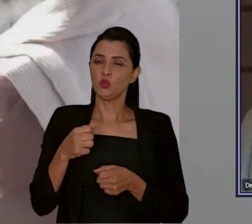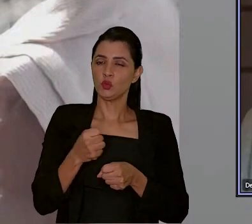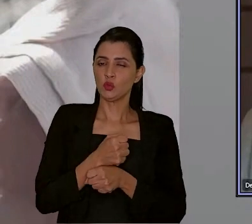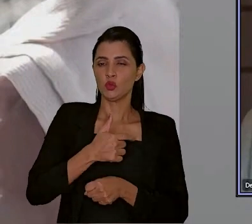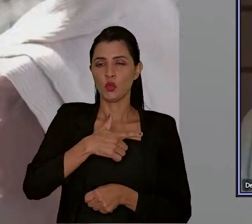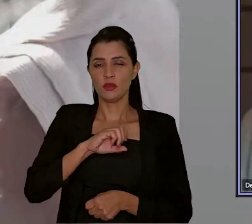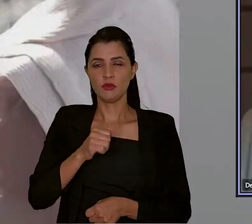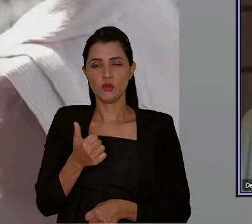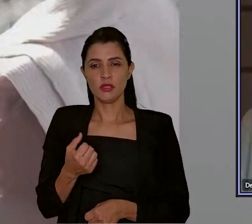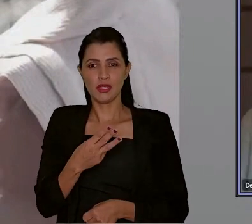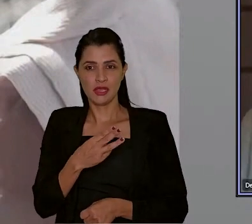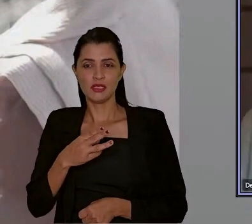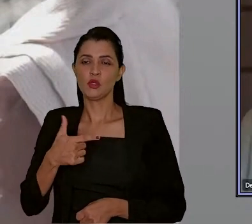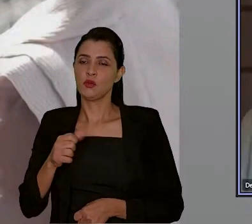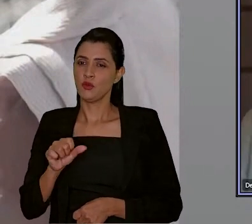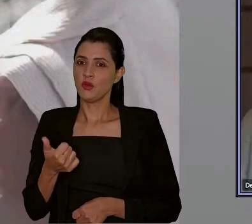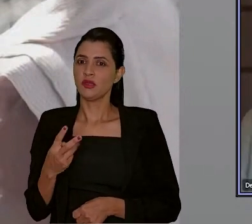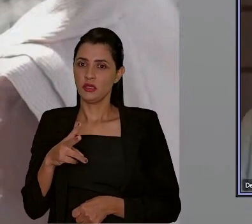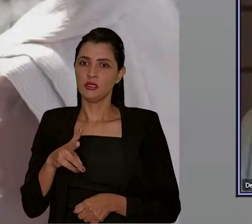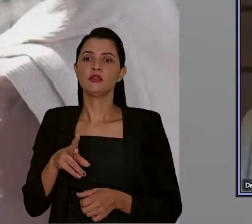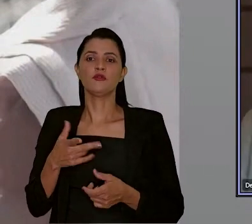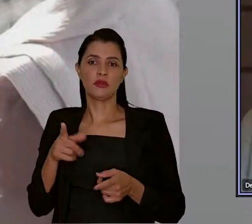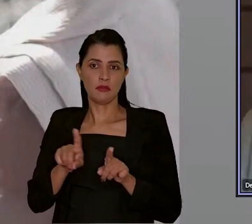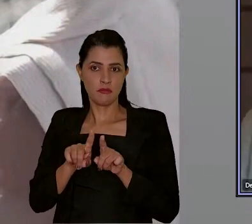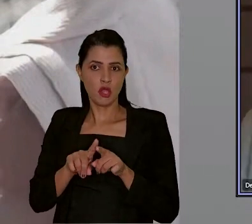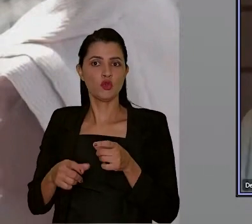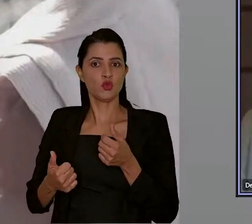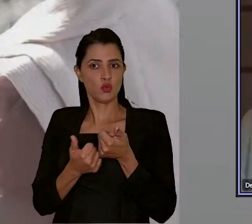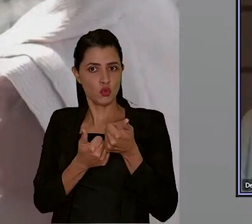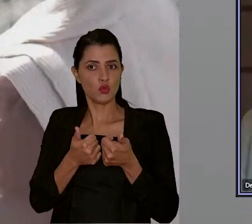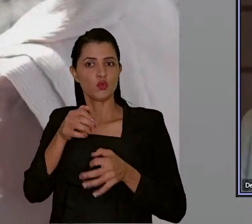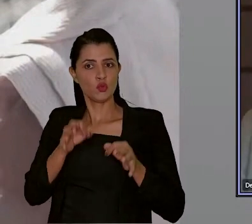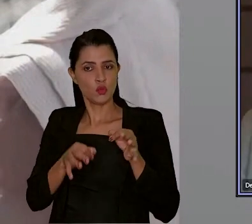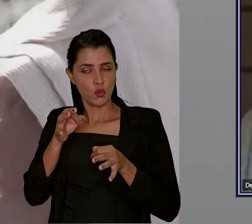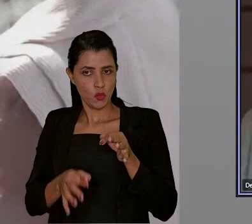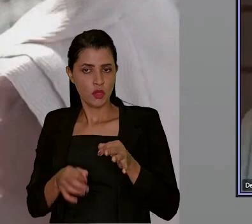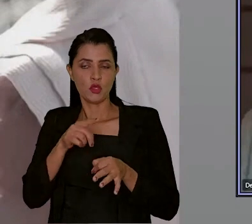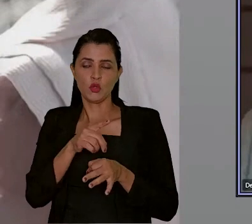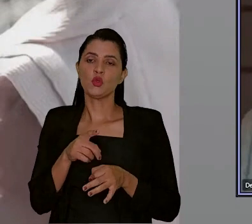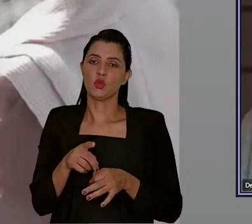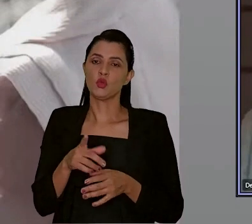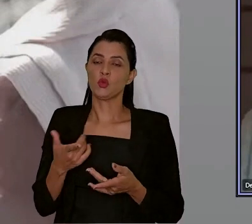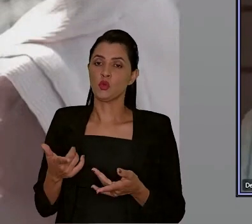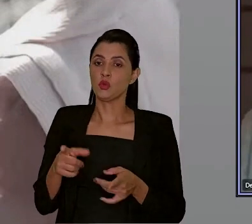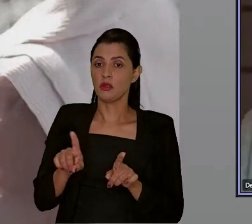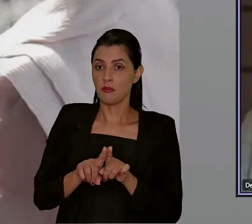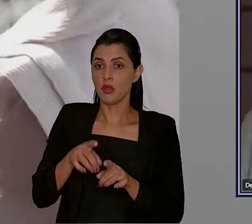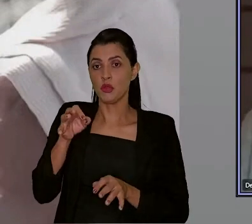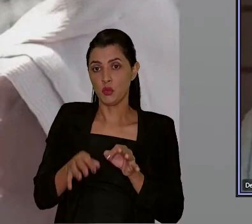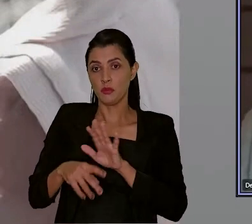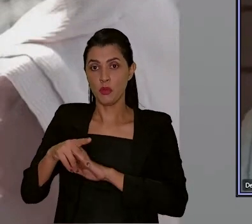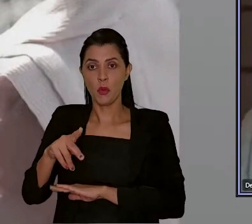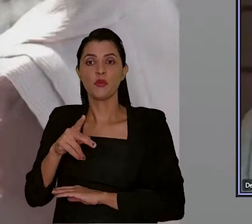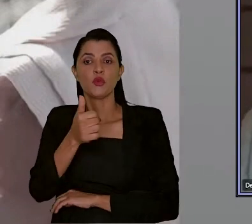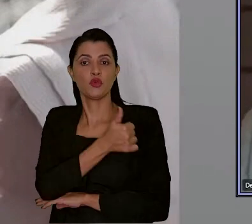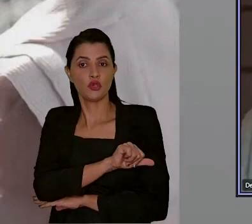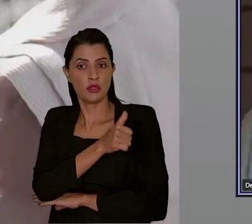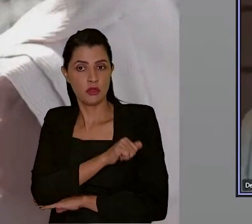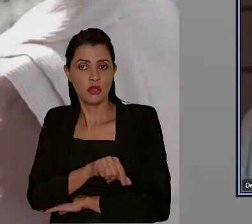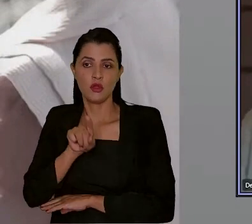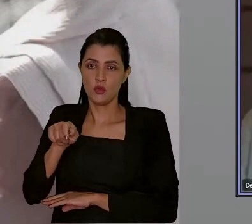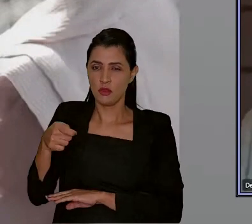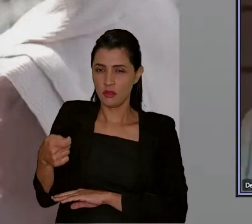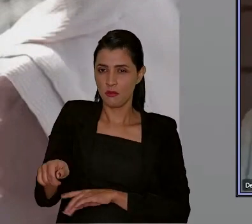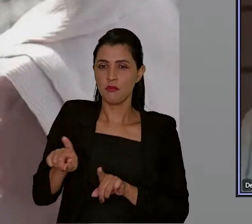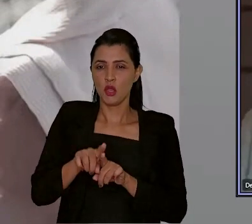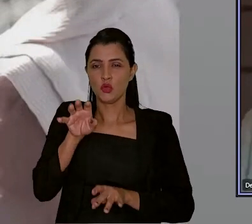2013-2015, foi juiz auxiliar do Supremo Tribunal Federal, foi juiz federal da Seção Judiciária do Rio de Janeiro, foi